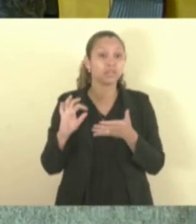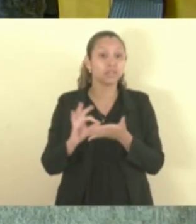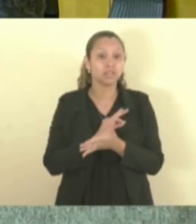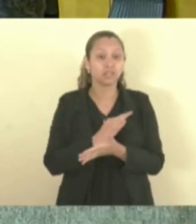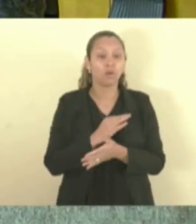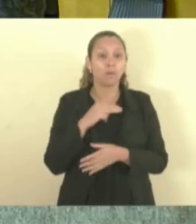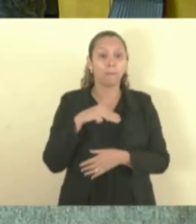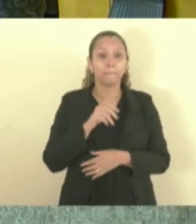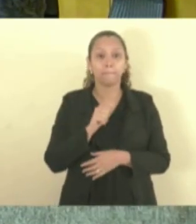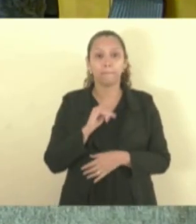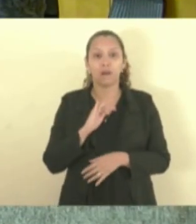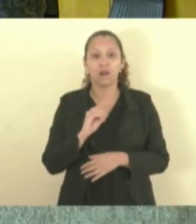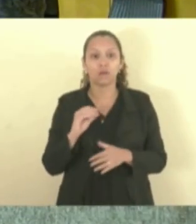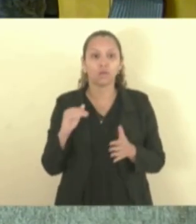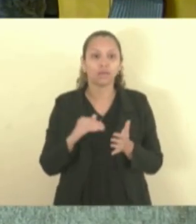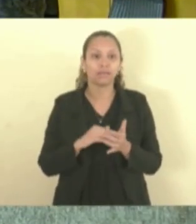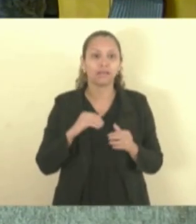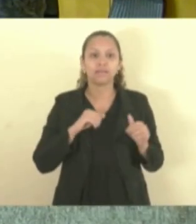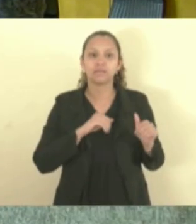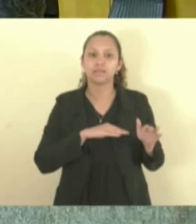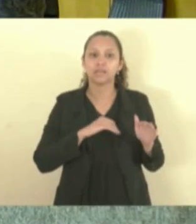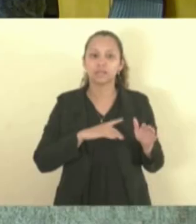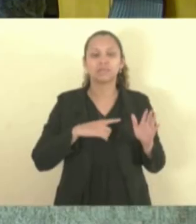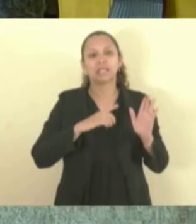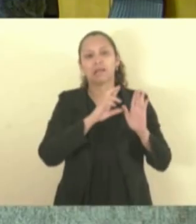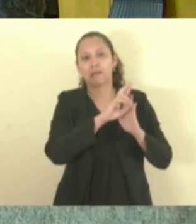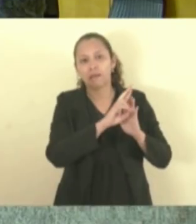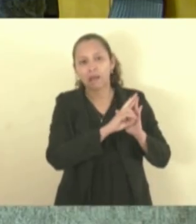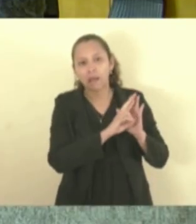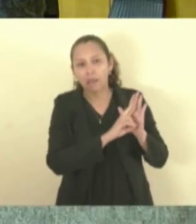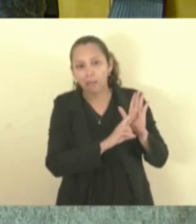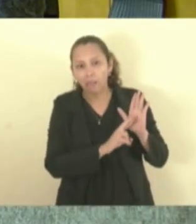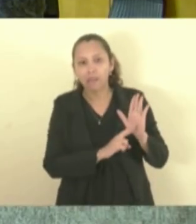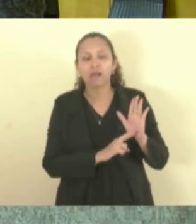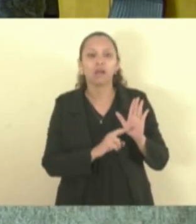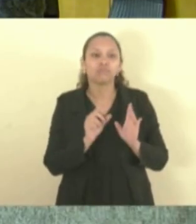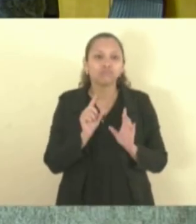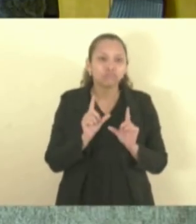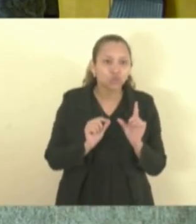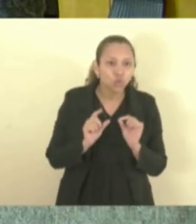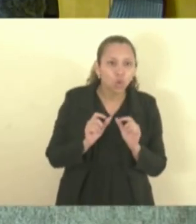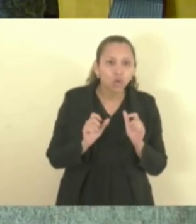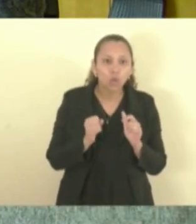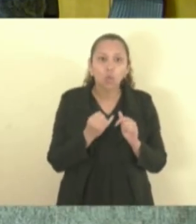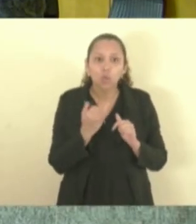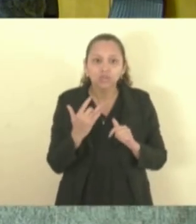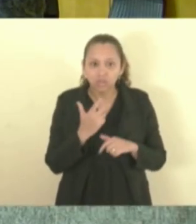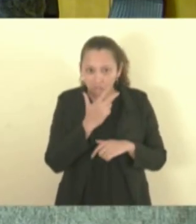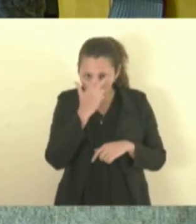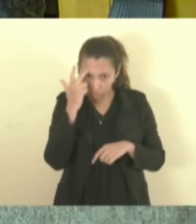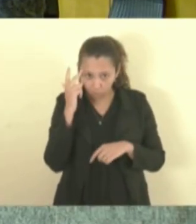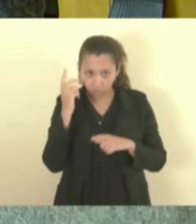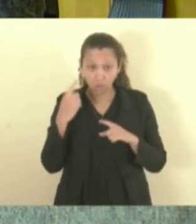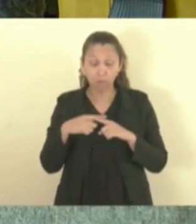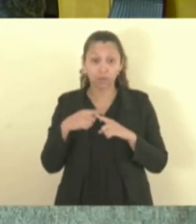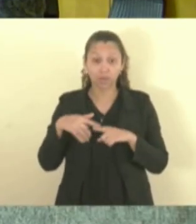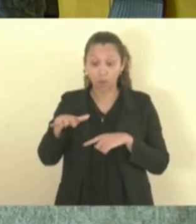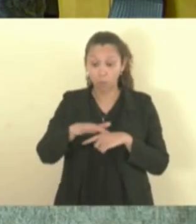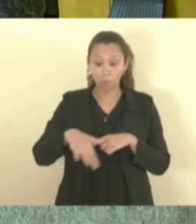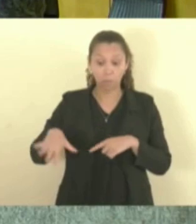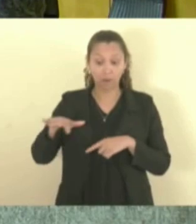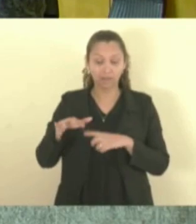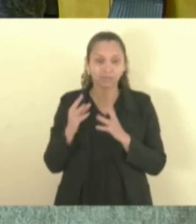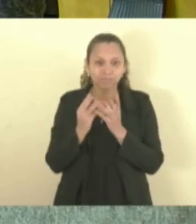maio a setembro, enfim, é extremamente regulamentado e bastante restritivo, justamente porque é uma área muito